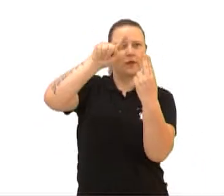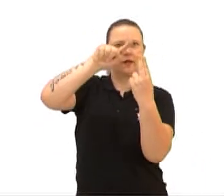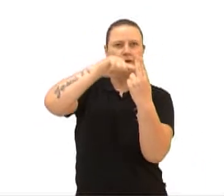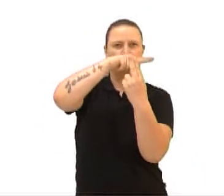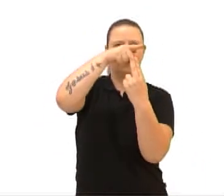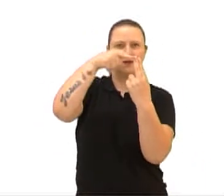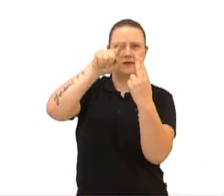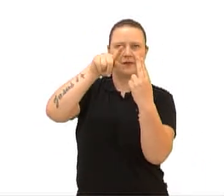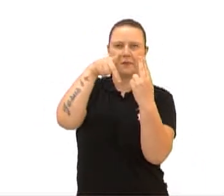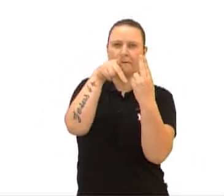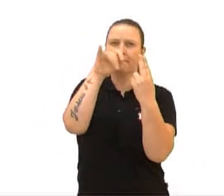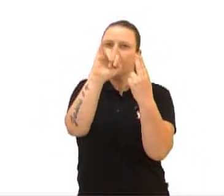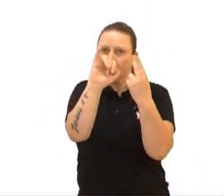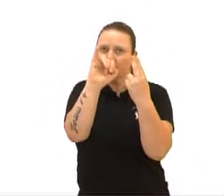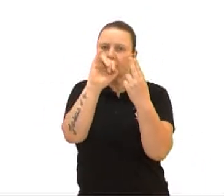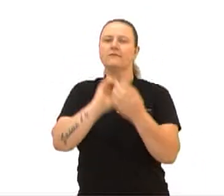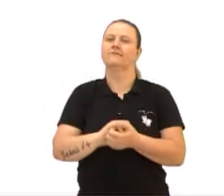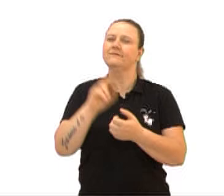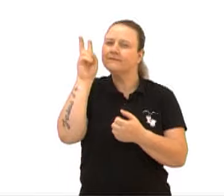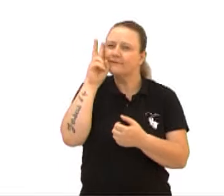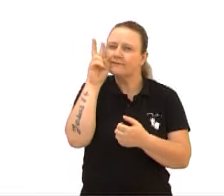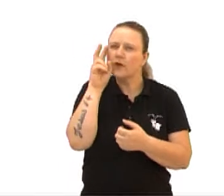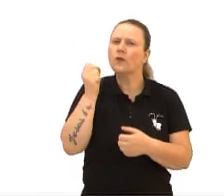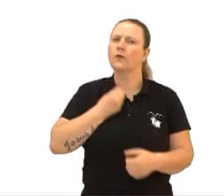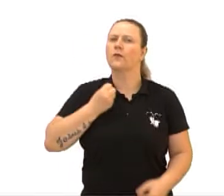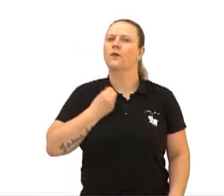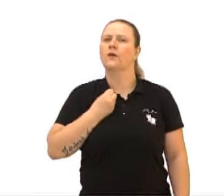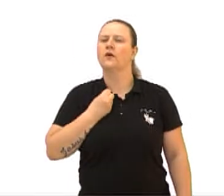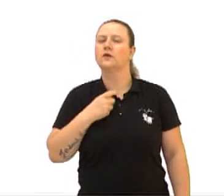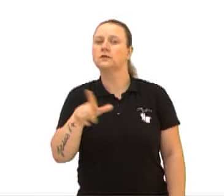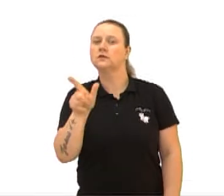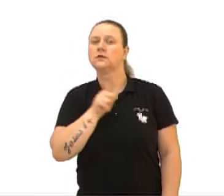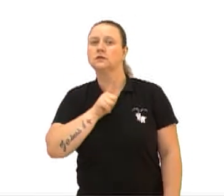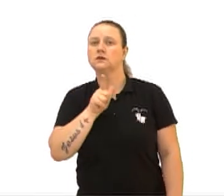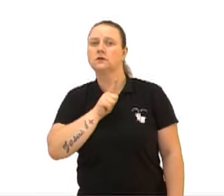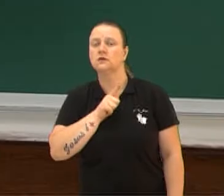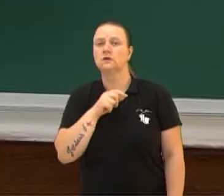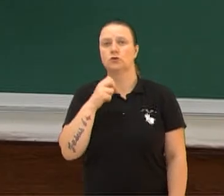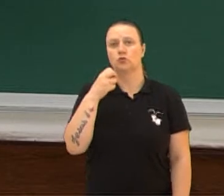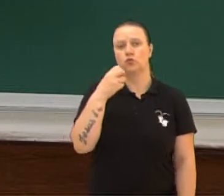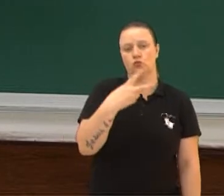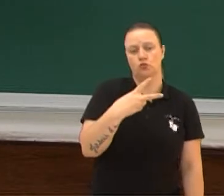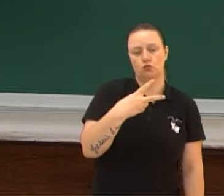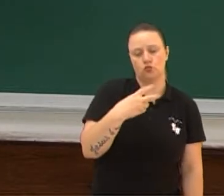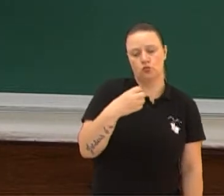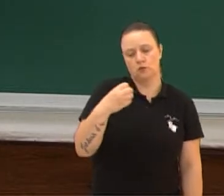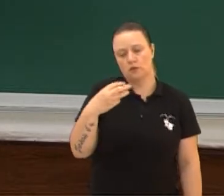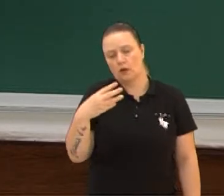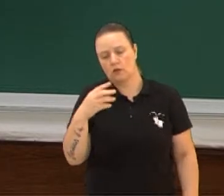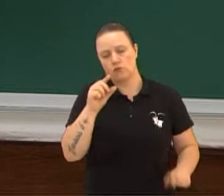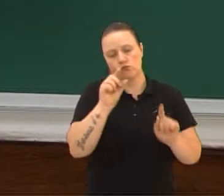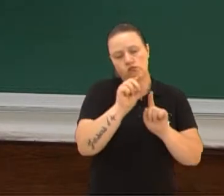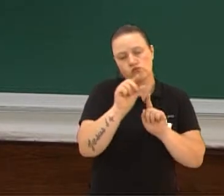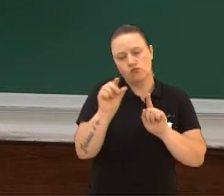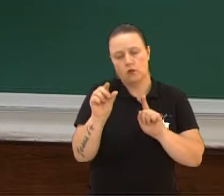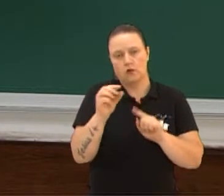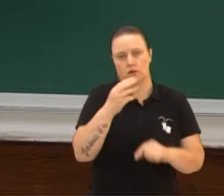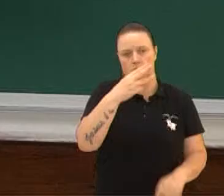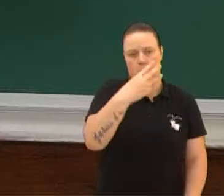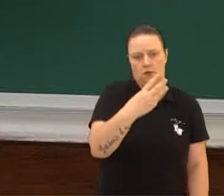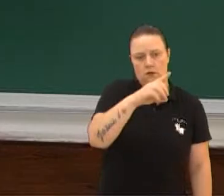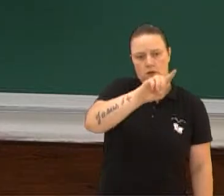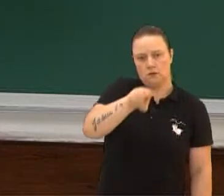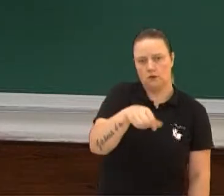grega? Qual que é o valor que ela tem? Então, nós sempre usamos até 2 ou 3 casas decimais, que é o